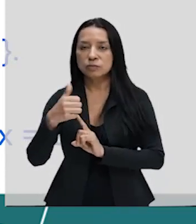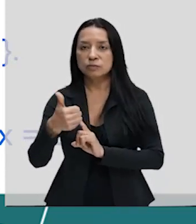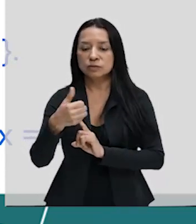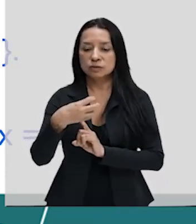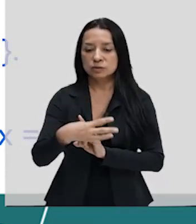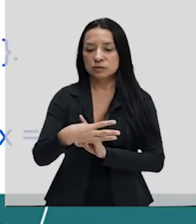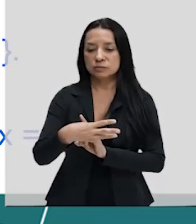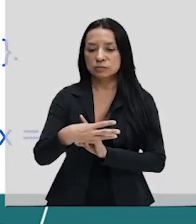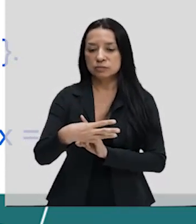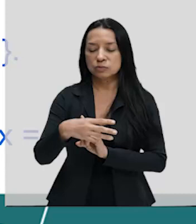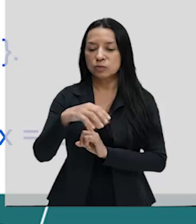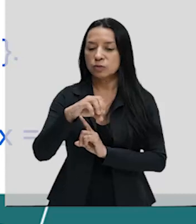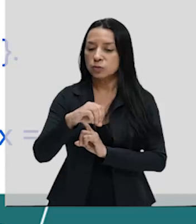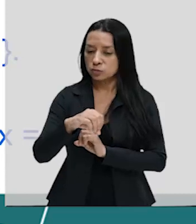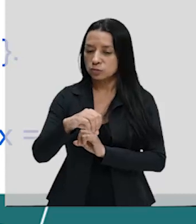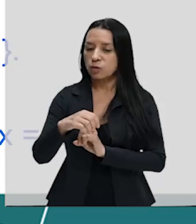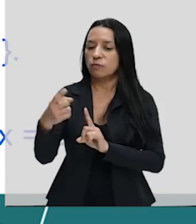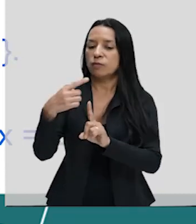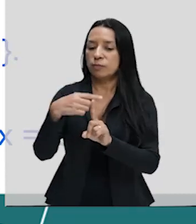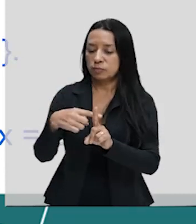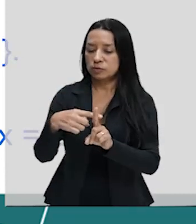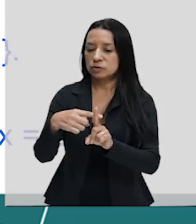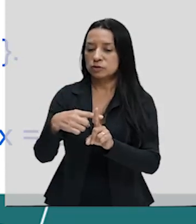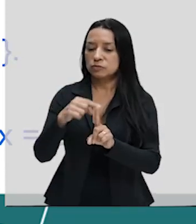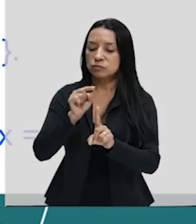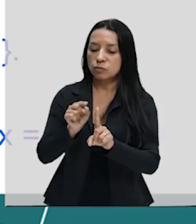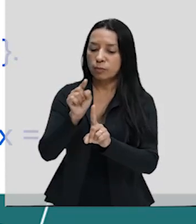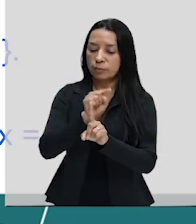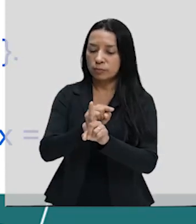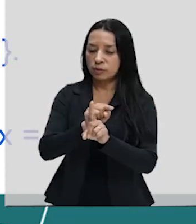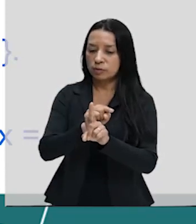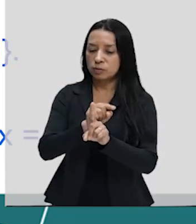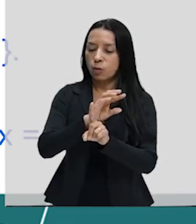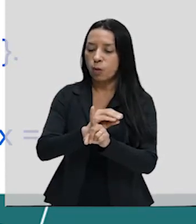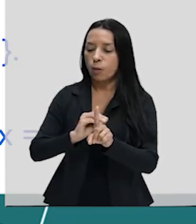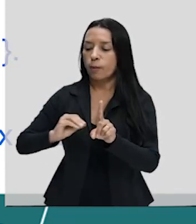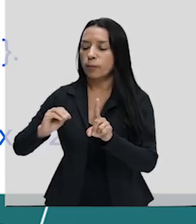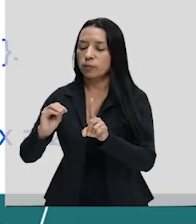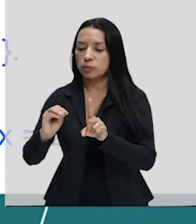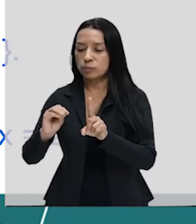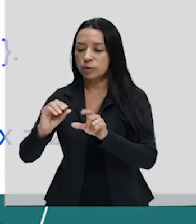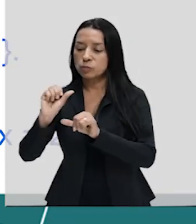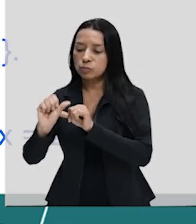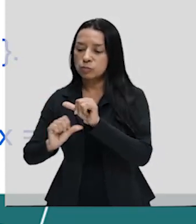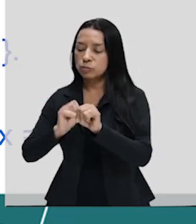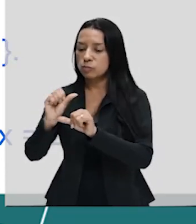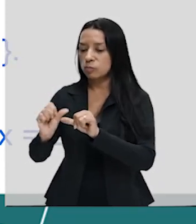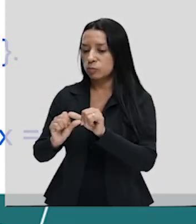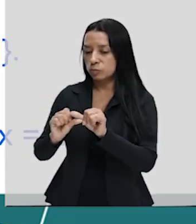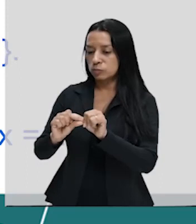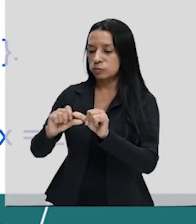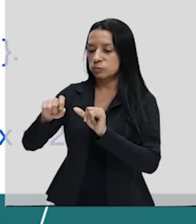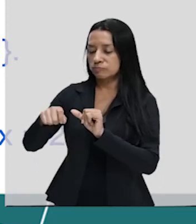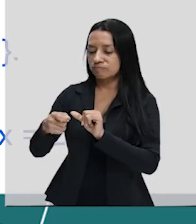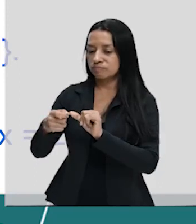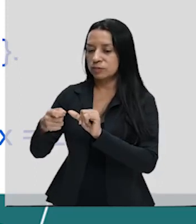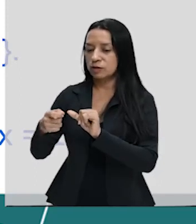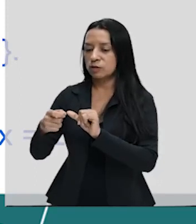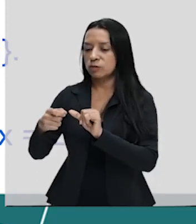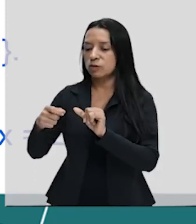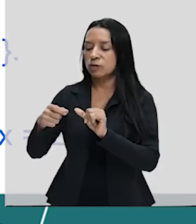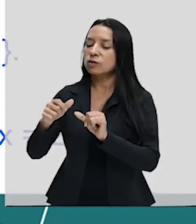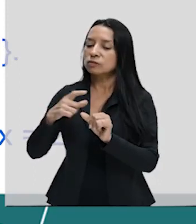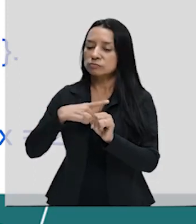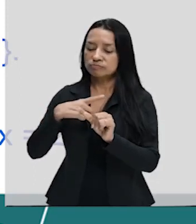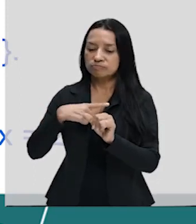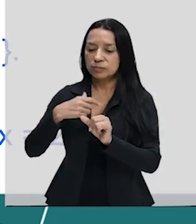O 9, termo positivo, no primeiro membro, vai mudar de membro, mudou de sinal. Então, eu tenho 13 menos 9. Esse